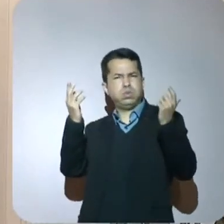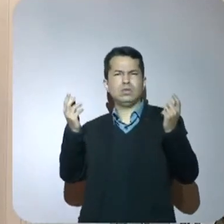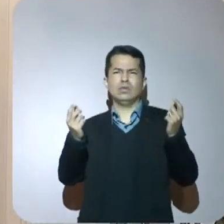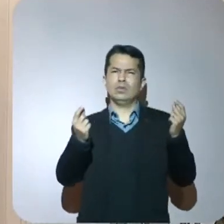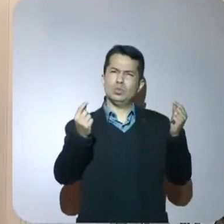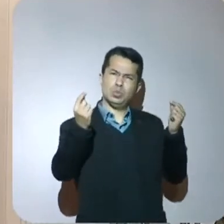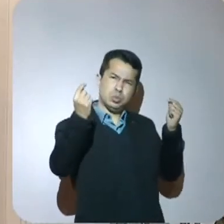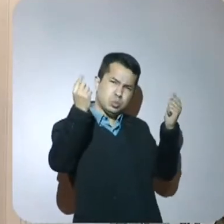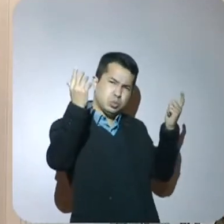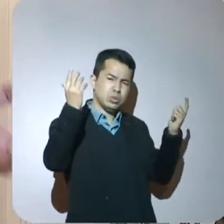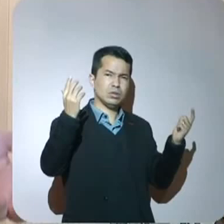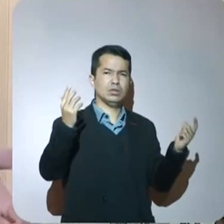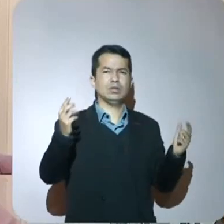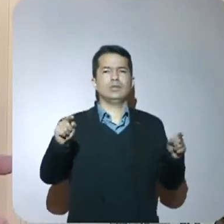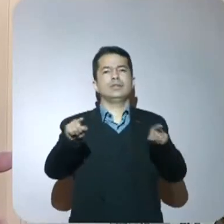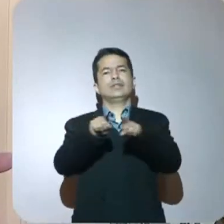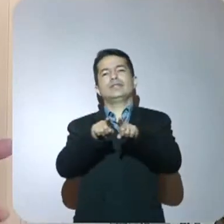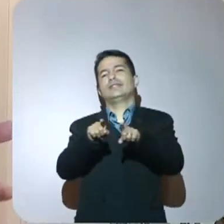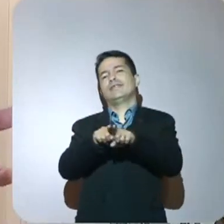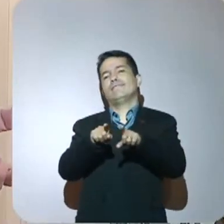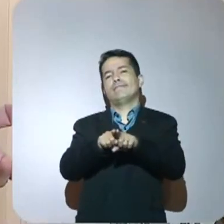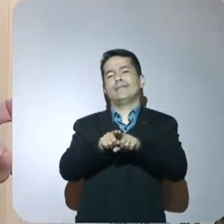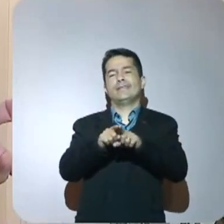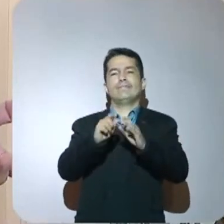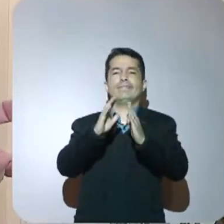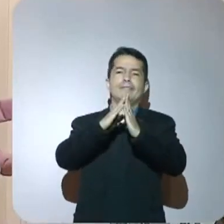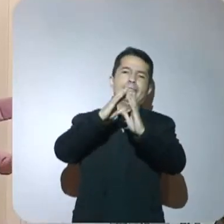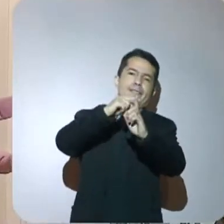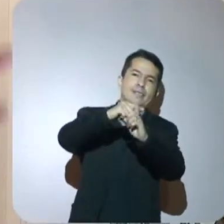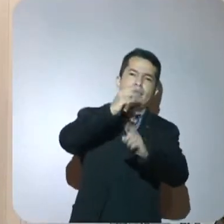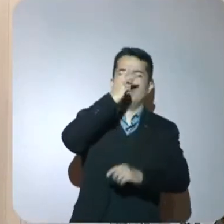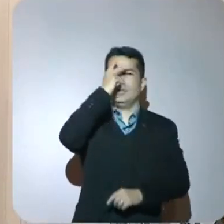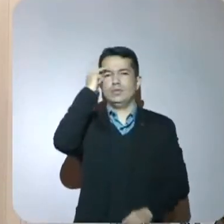ela não entendia a economia do reino.